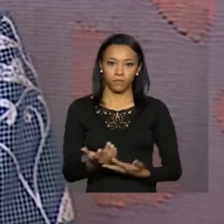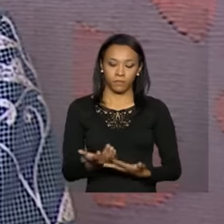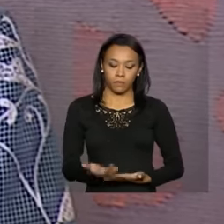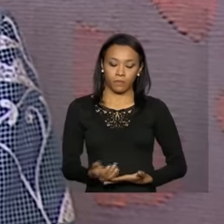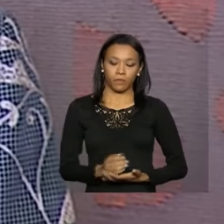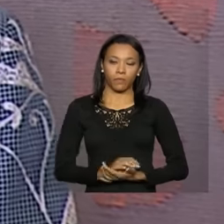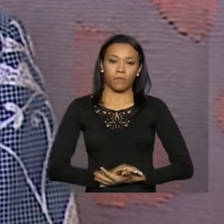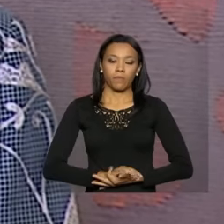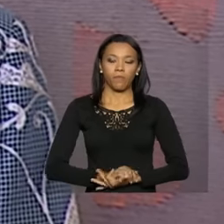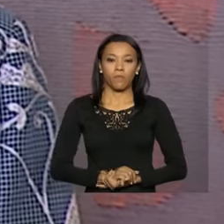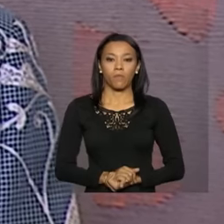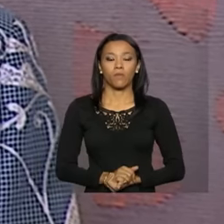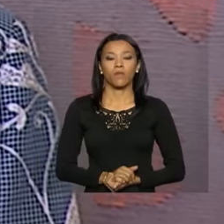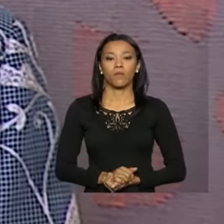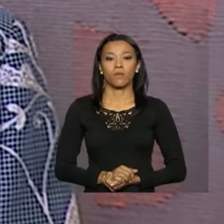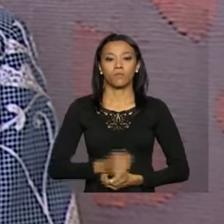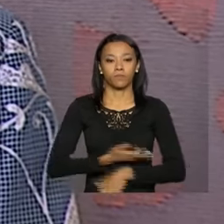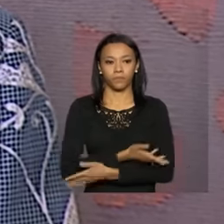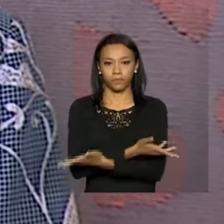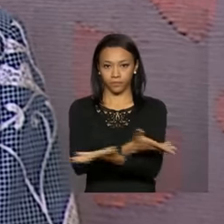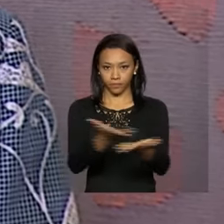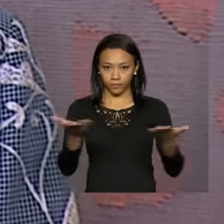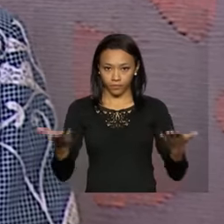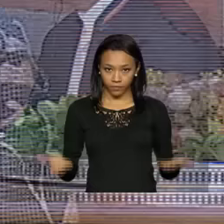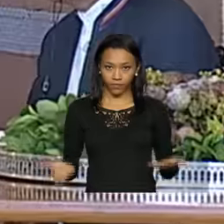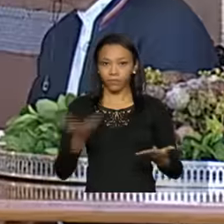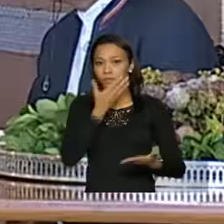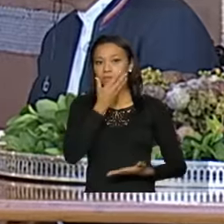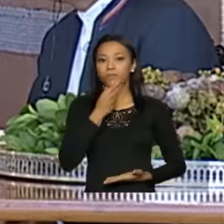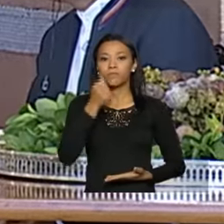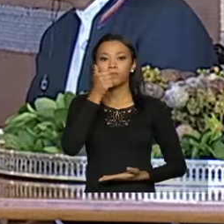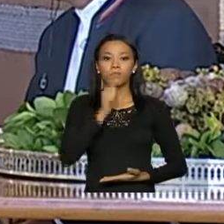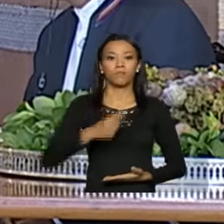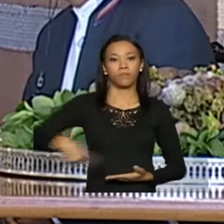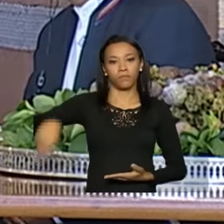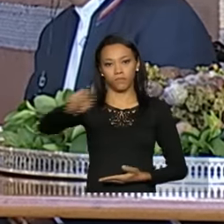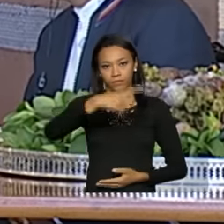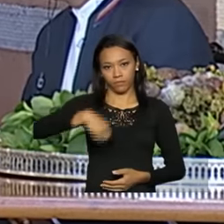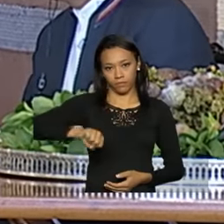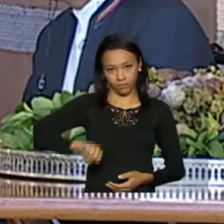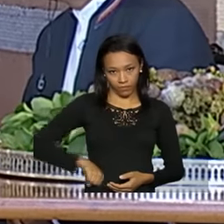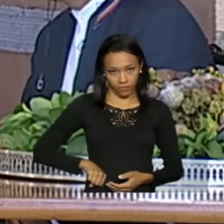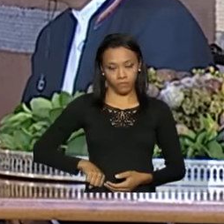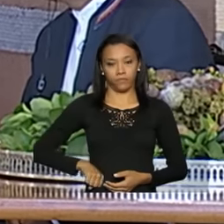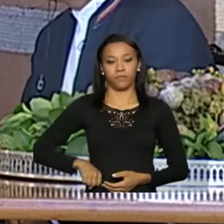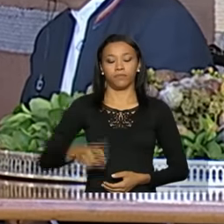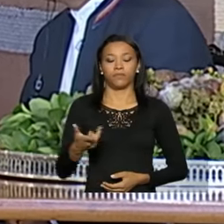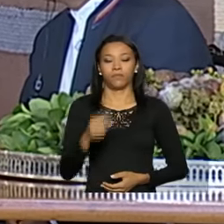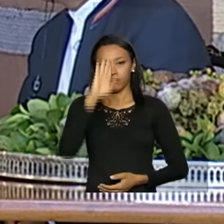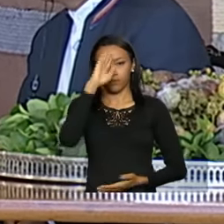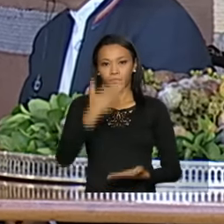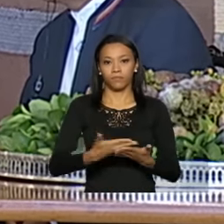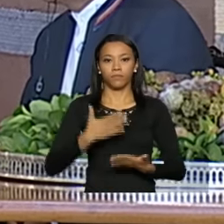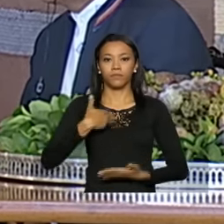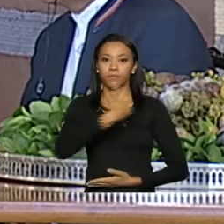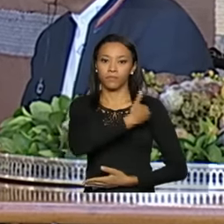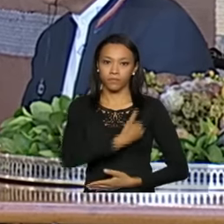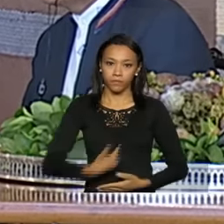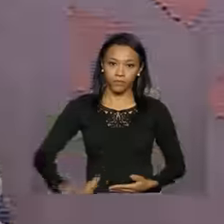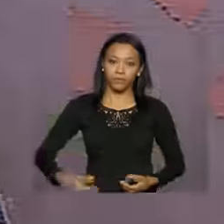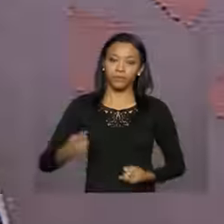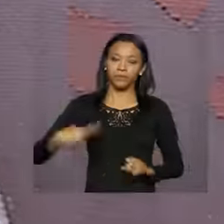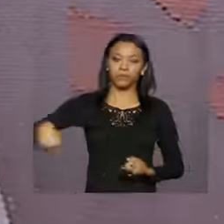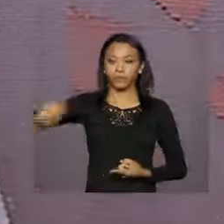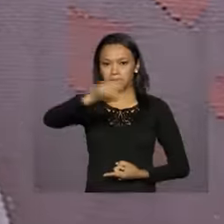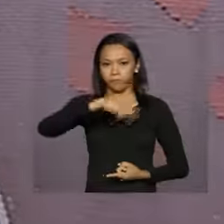Federal. Senhoras e senhores embaixadores acreditados junto ao meu governo. Senhoras e senhores, ministros